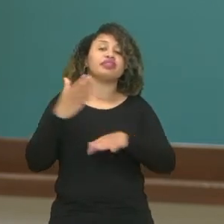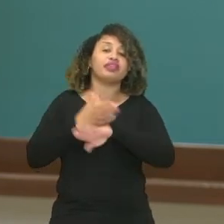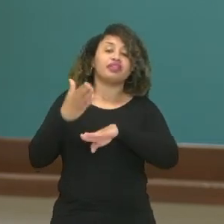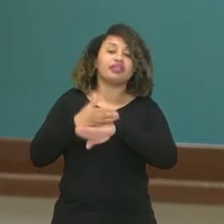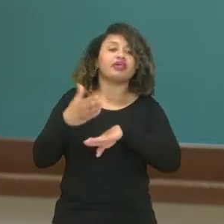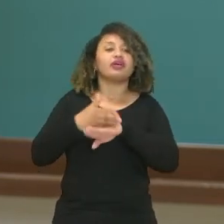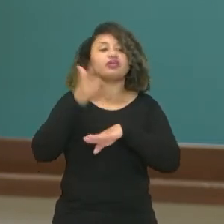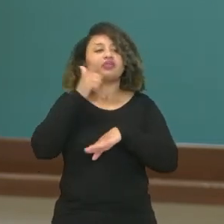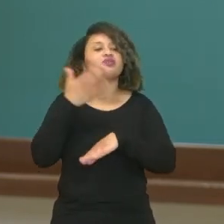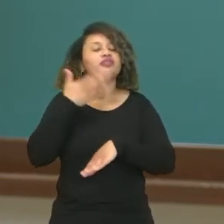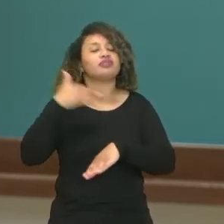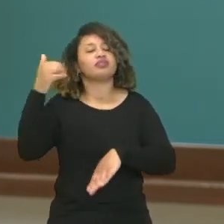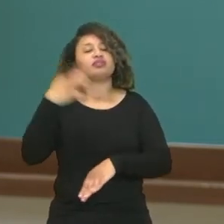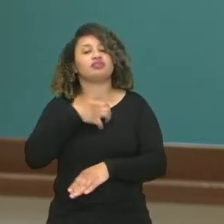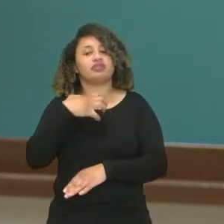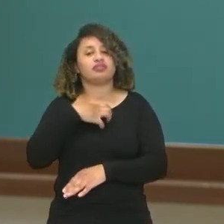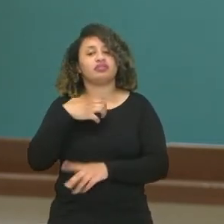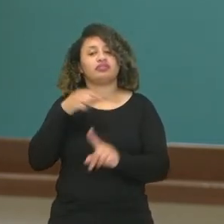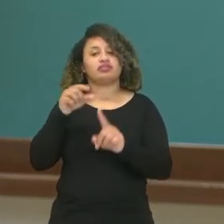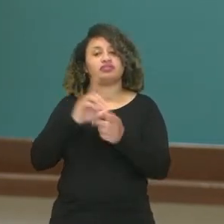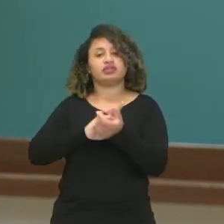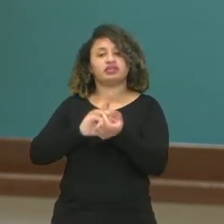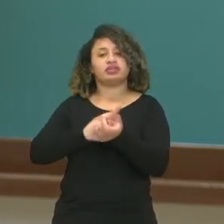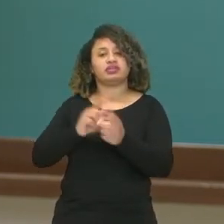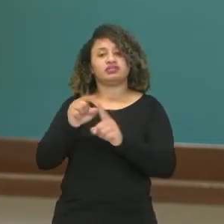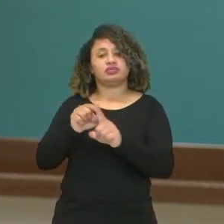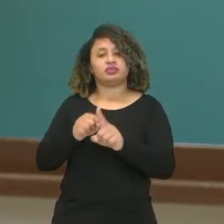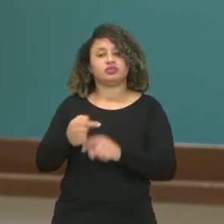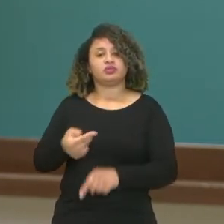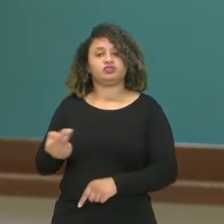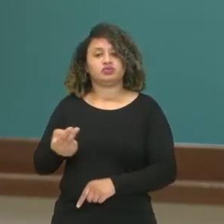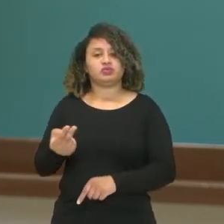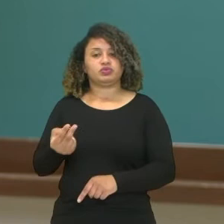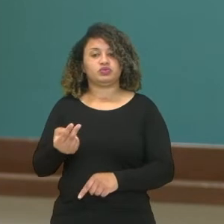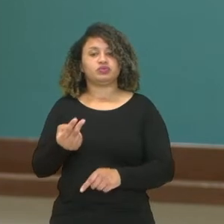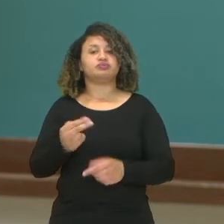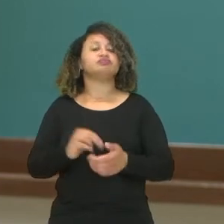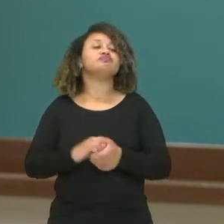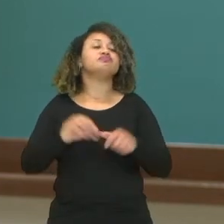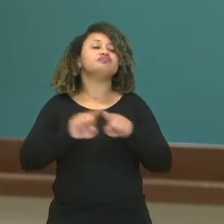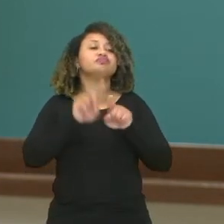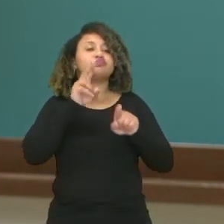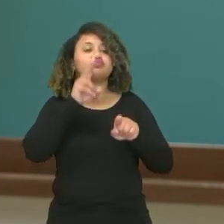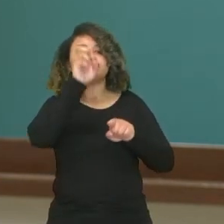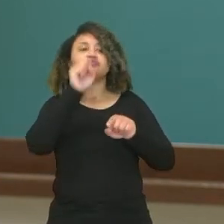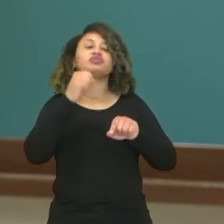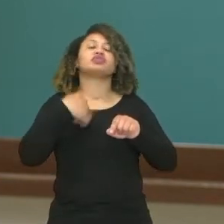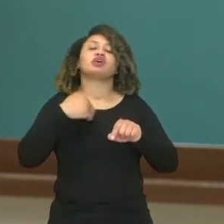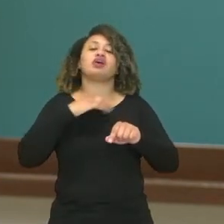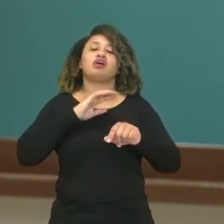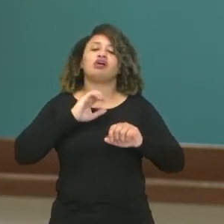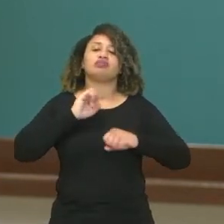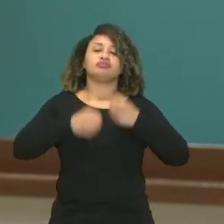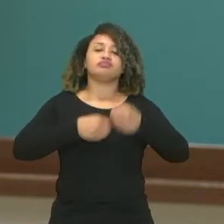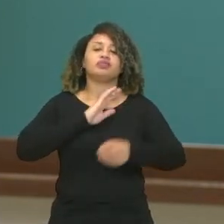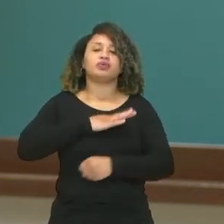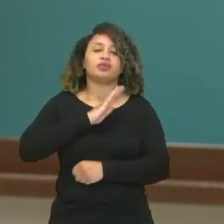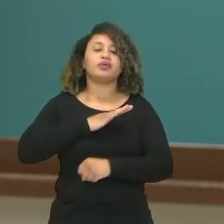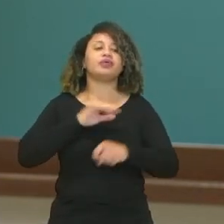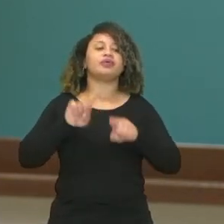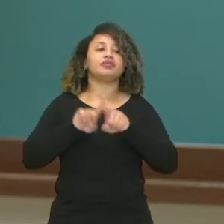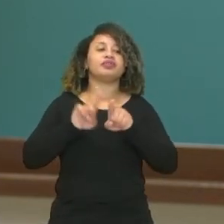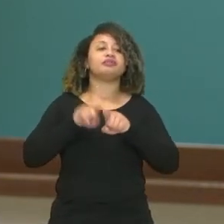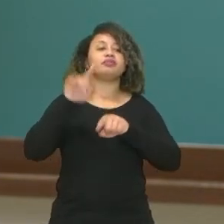os sintomas dessa diabetes tipo 2. Tá? Então, o HIIT também vai fortalecer a atividade cardiovascular e aumentar a sua